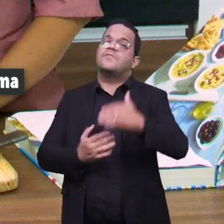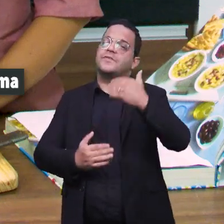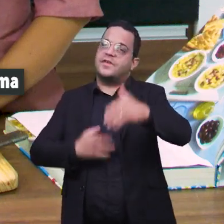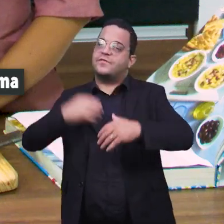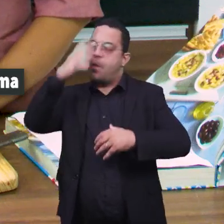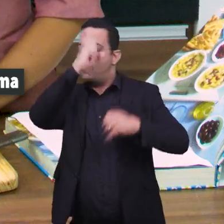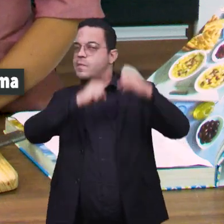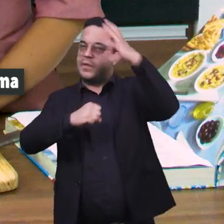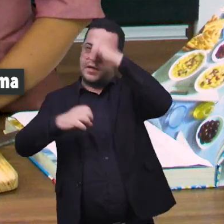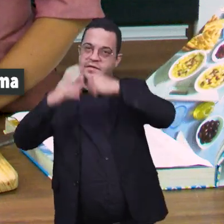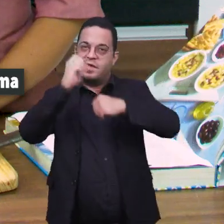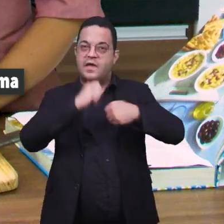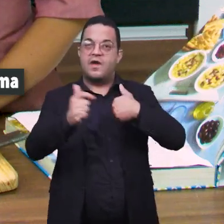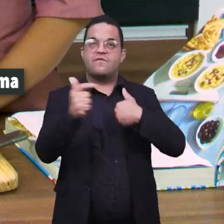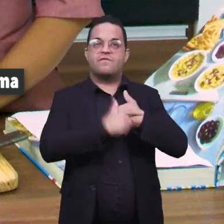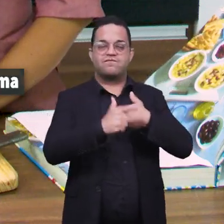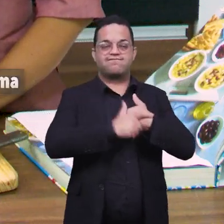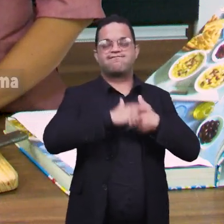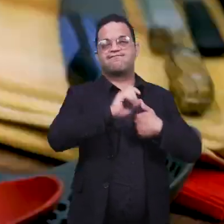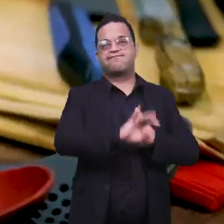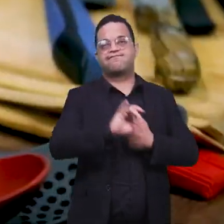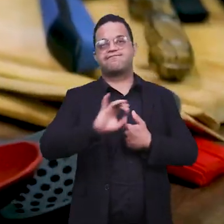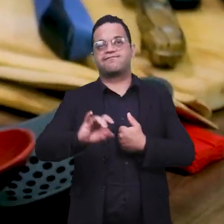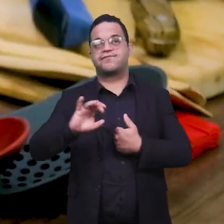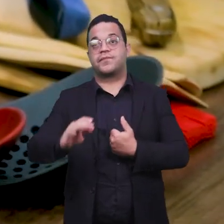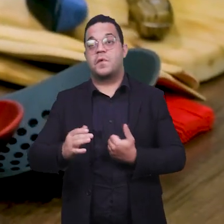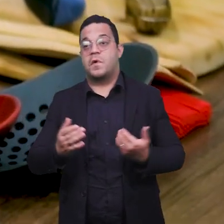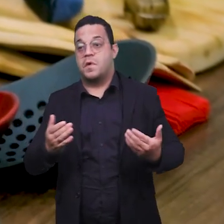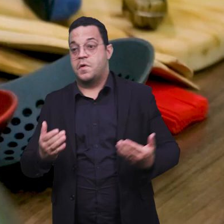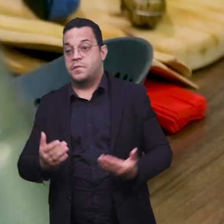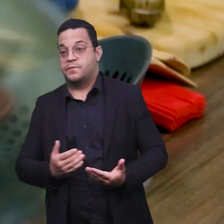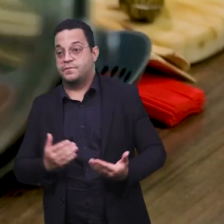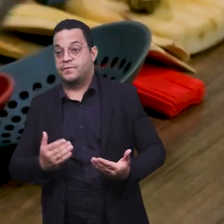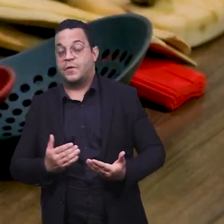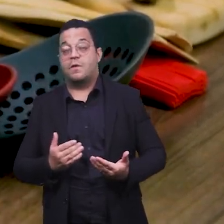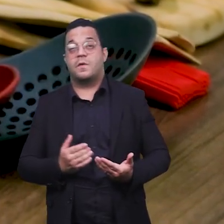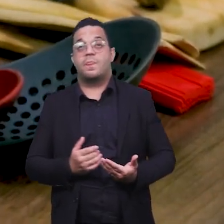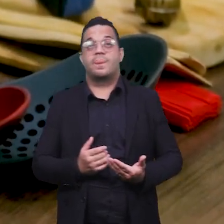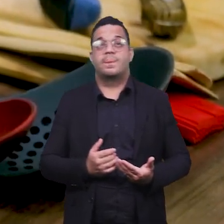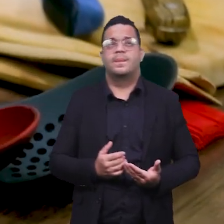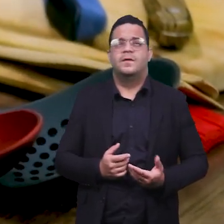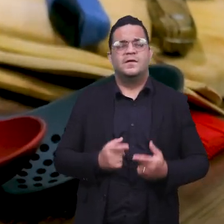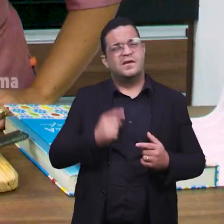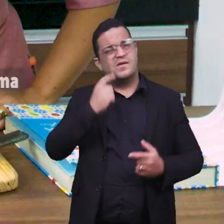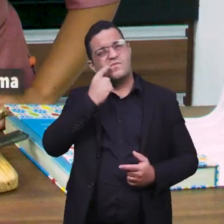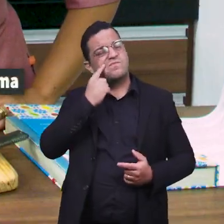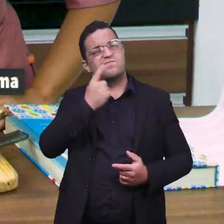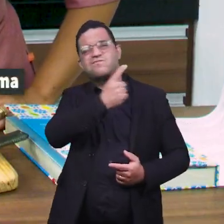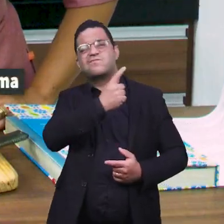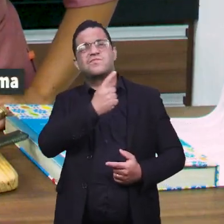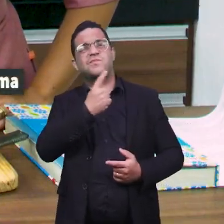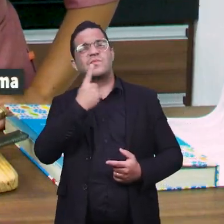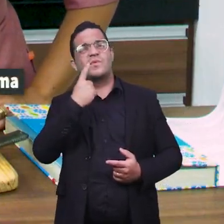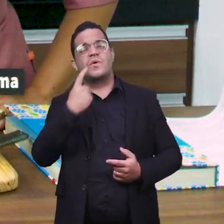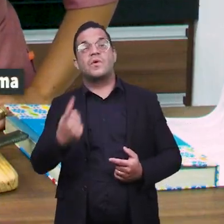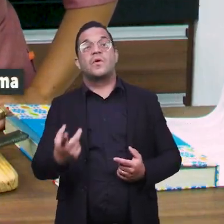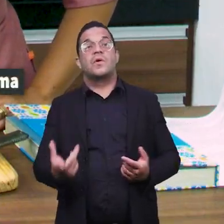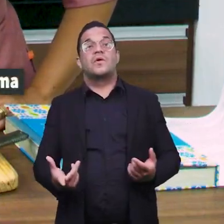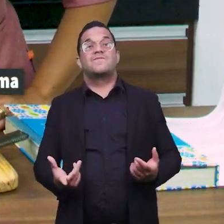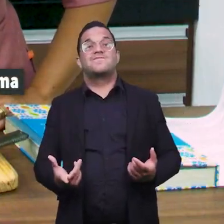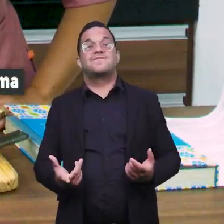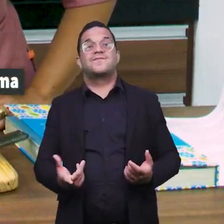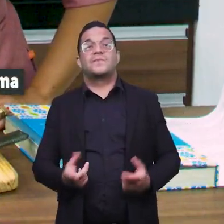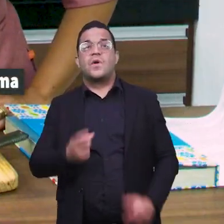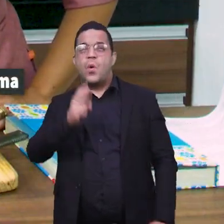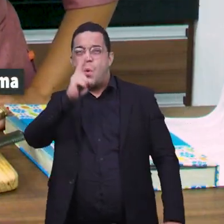entendendo a funcionalidade de cada um. E agora, esse aqui talvez seja o utensílio que